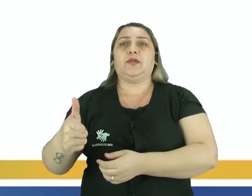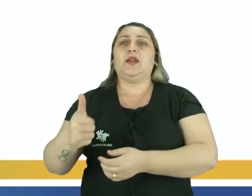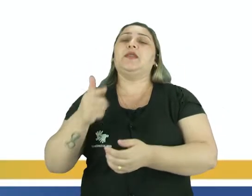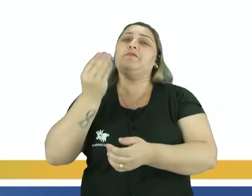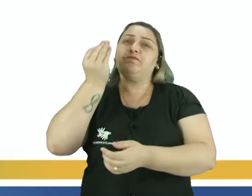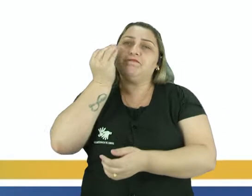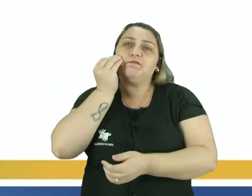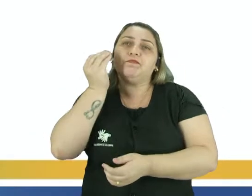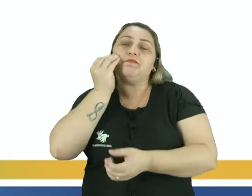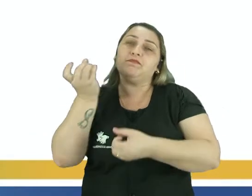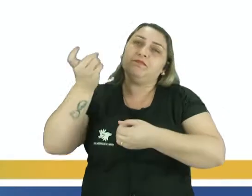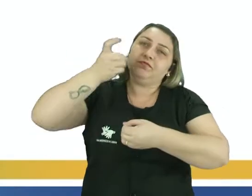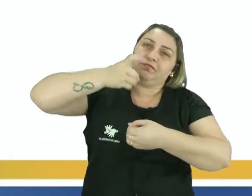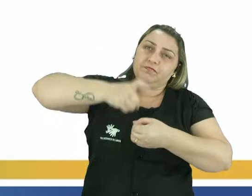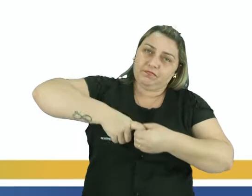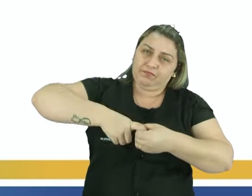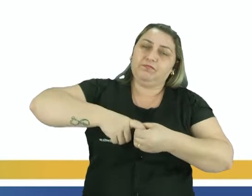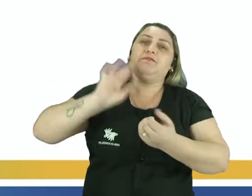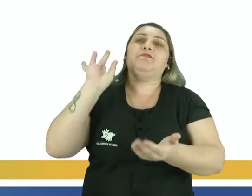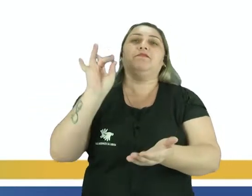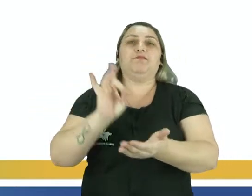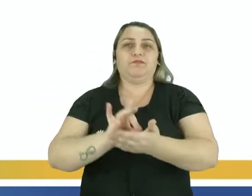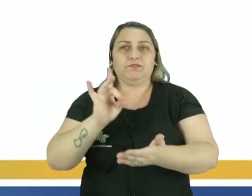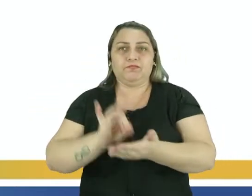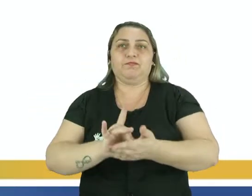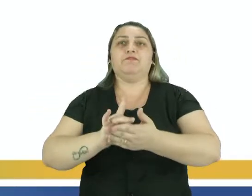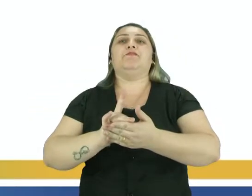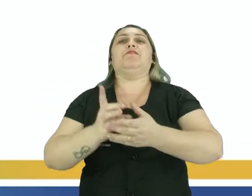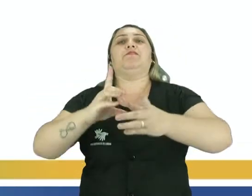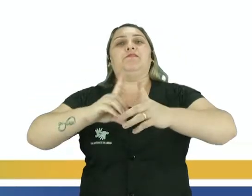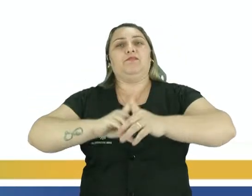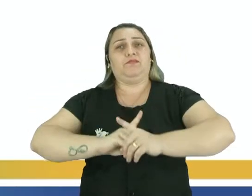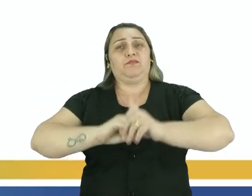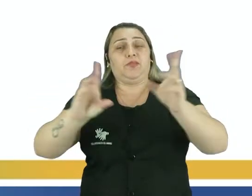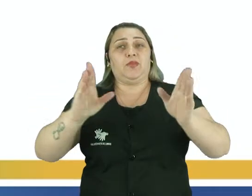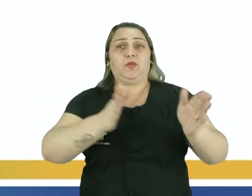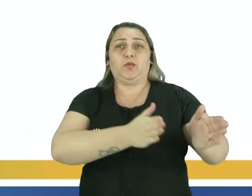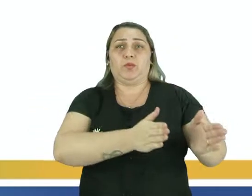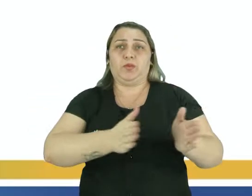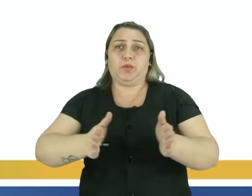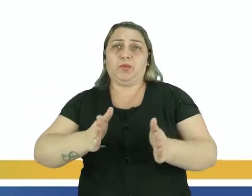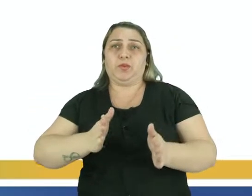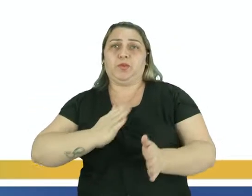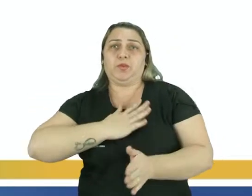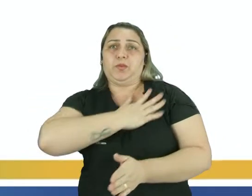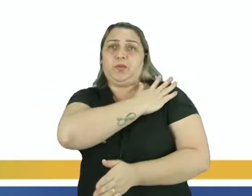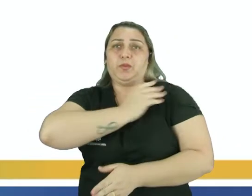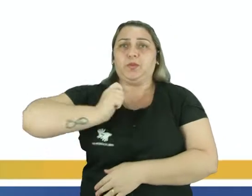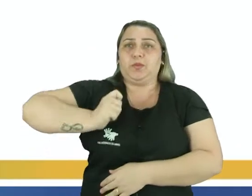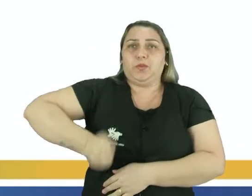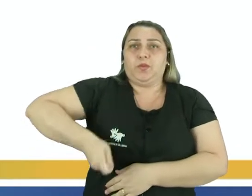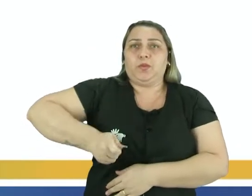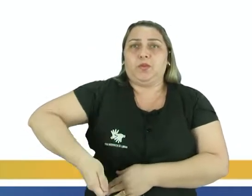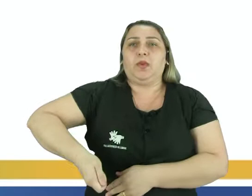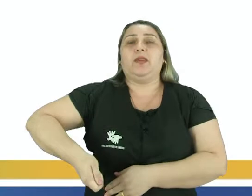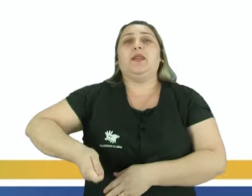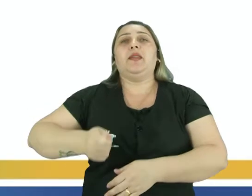essa tentativa de voltar a, de fato, se exercer uma democracia, já que no período da ditadura militar, onde se